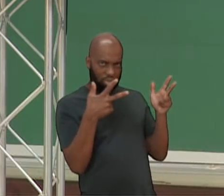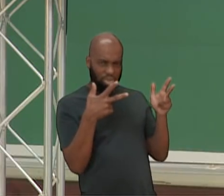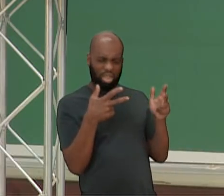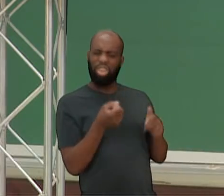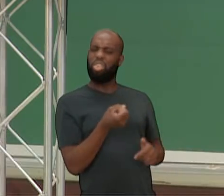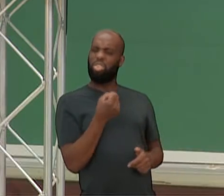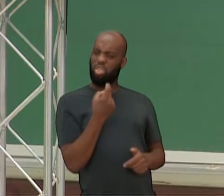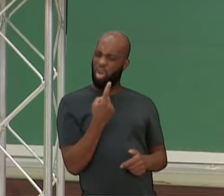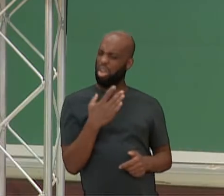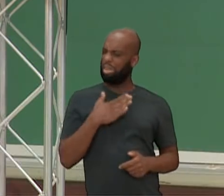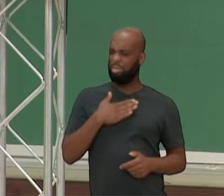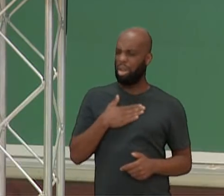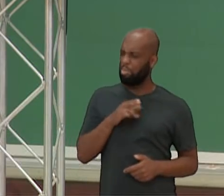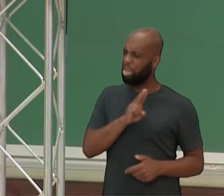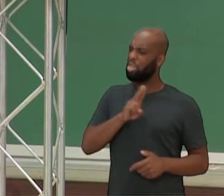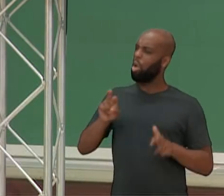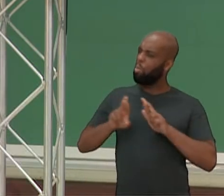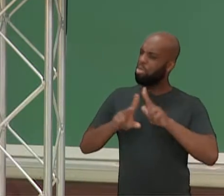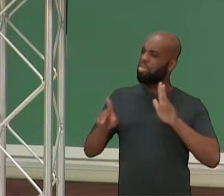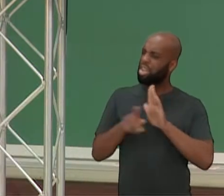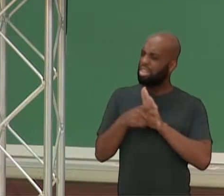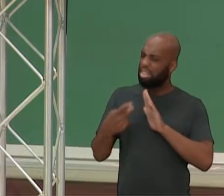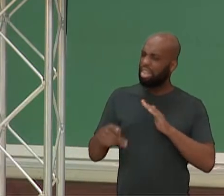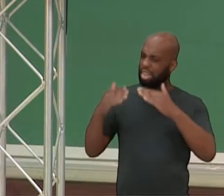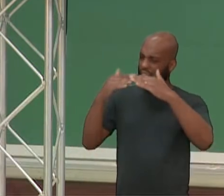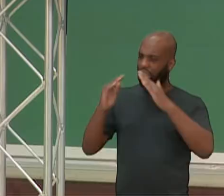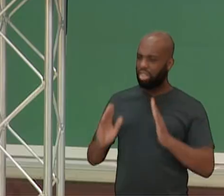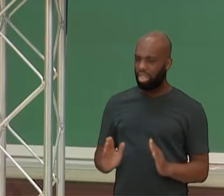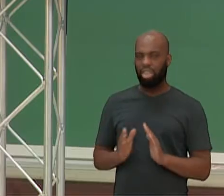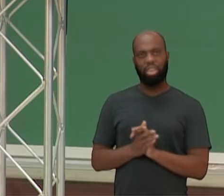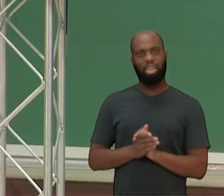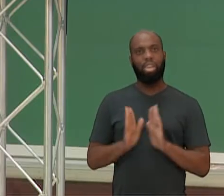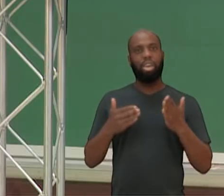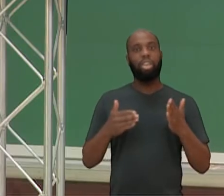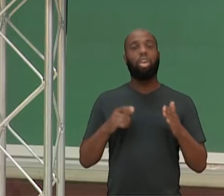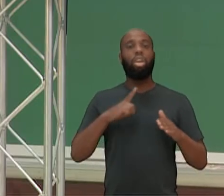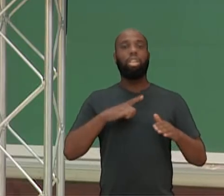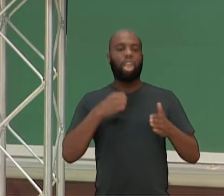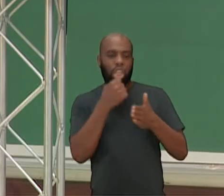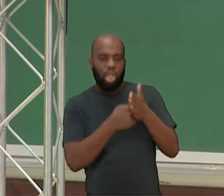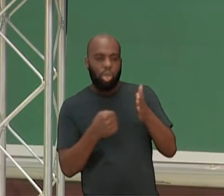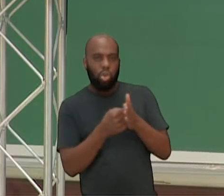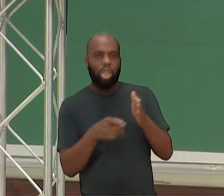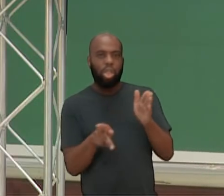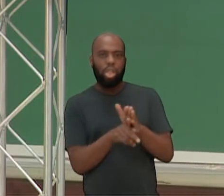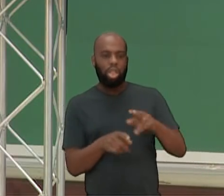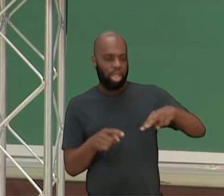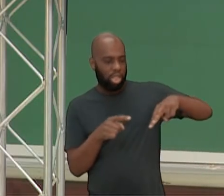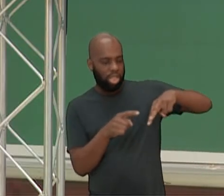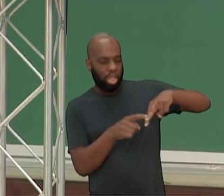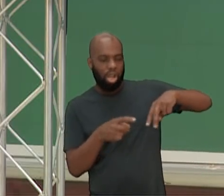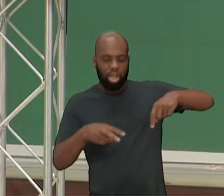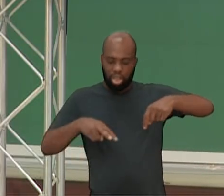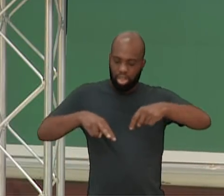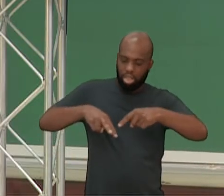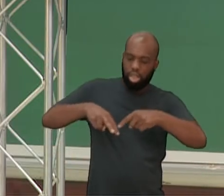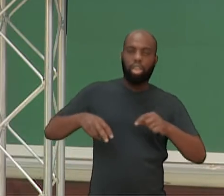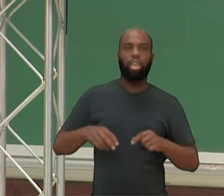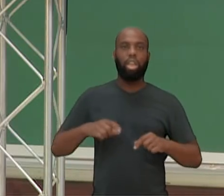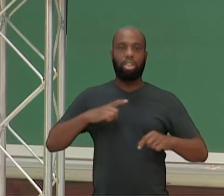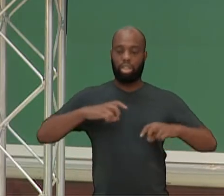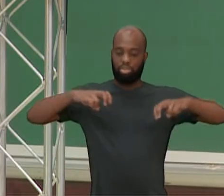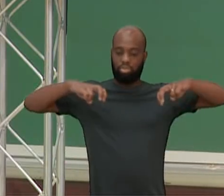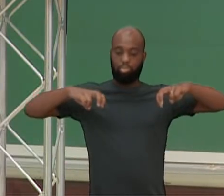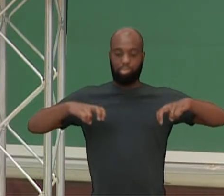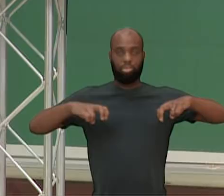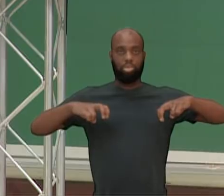lá é diferente para nós aqui, tem outro nome. Então, luta do toque no joelho. Um oponente de frente para o outro e